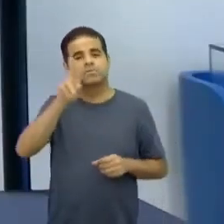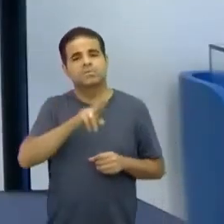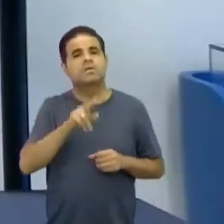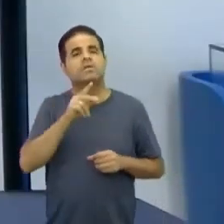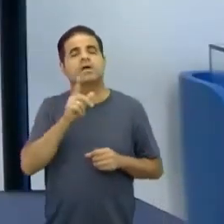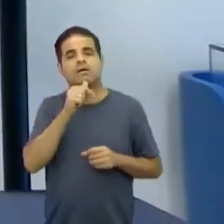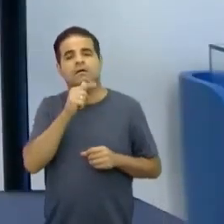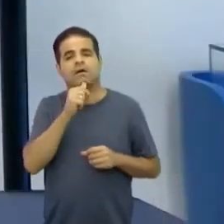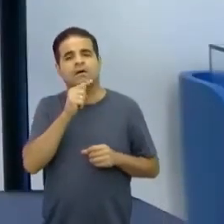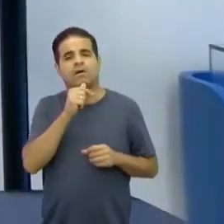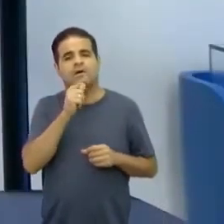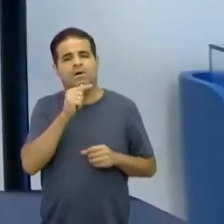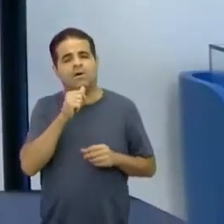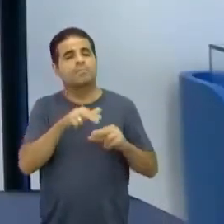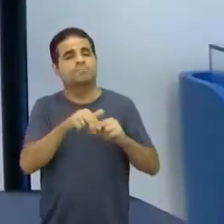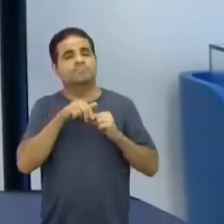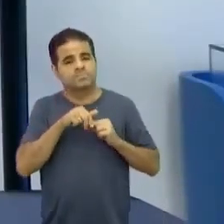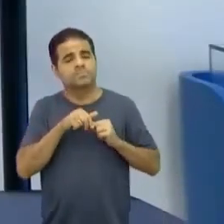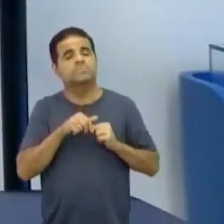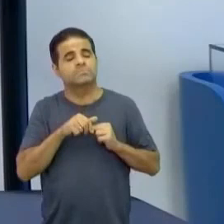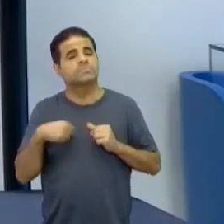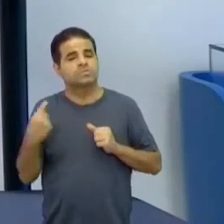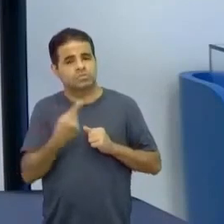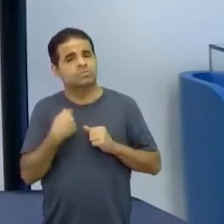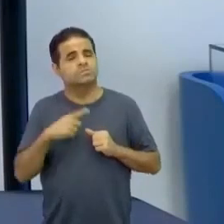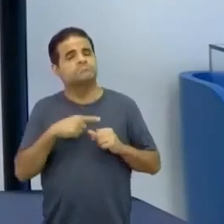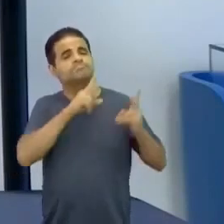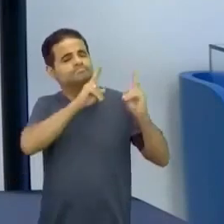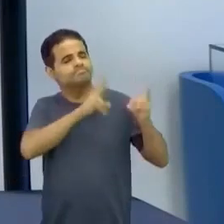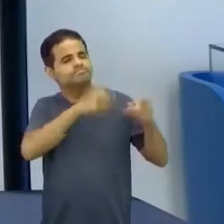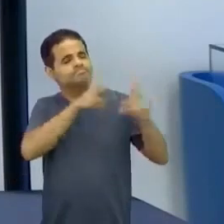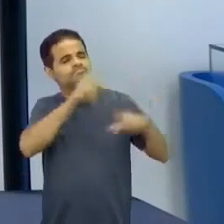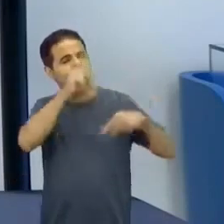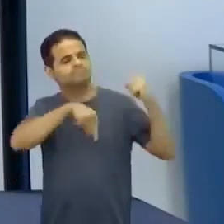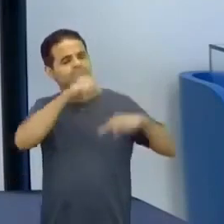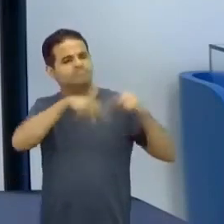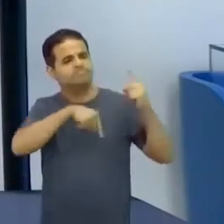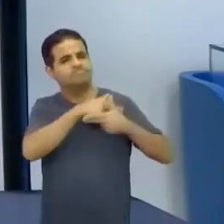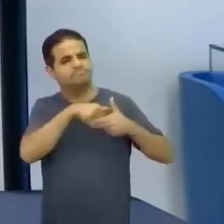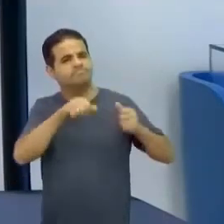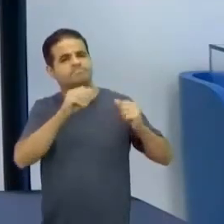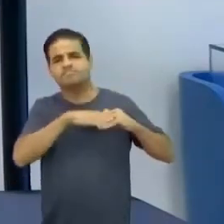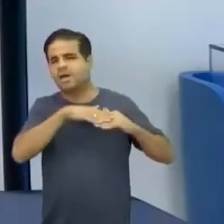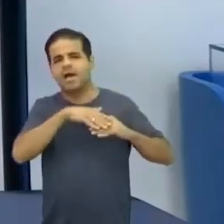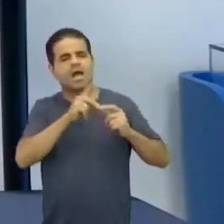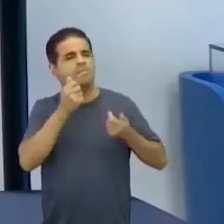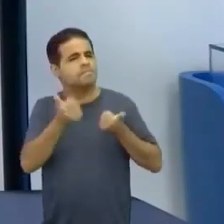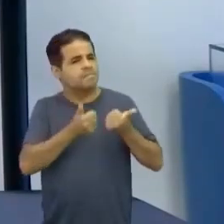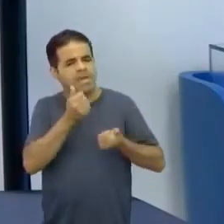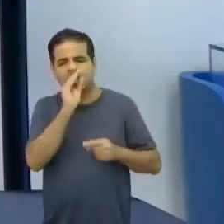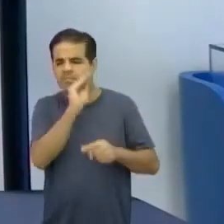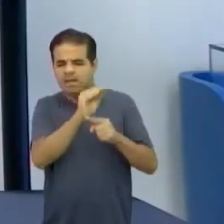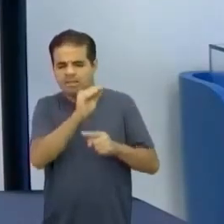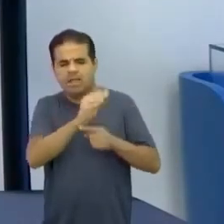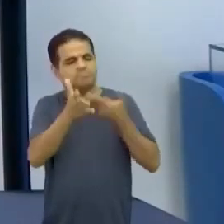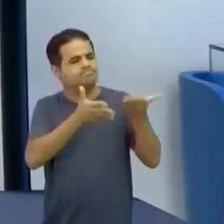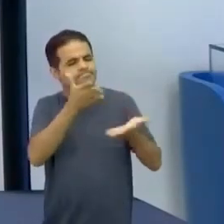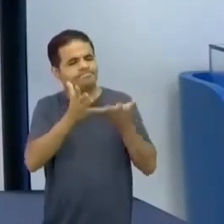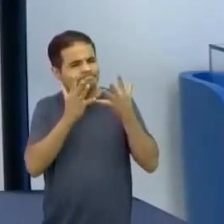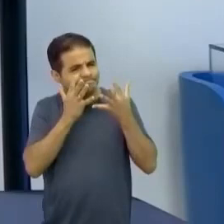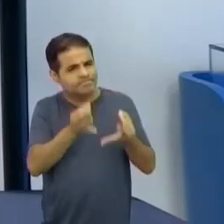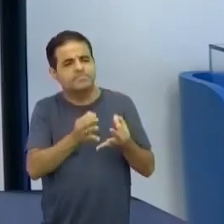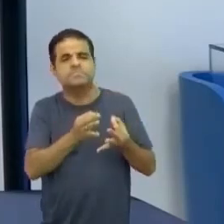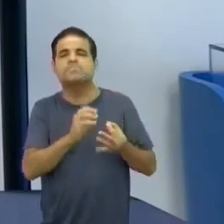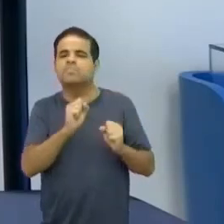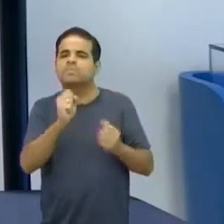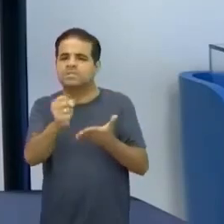utilização da água. E é por isso que nós temos que manter esse recurso o mais bem tratado possível. porque ele